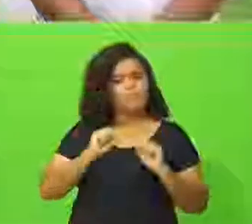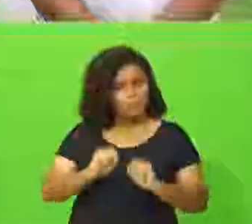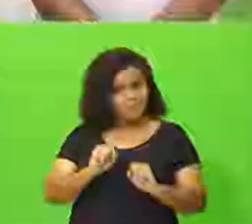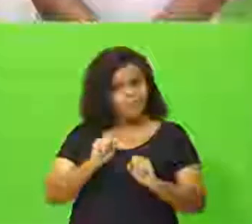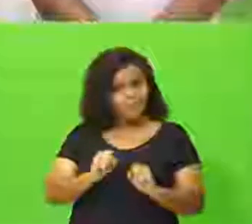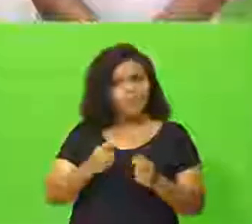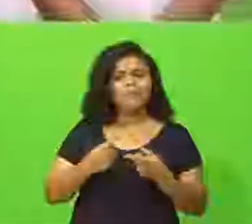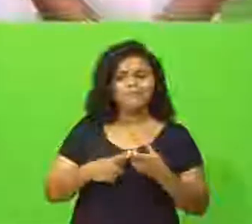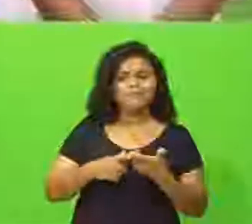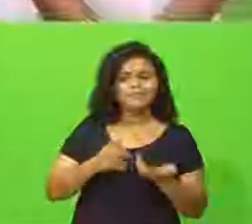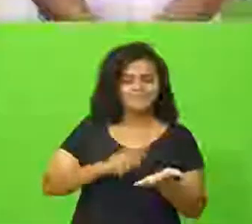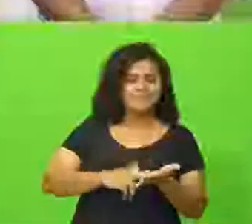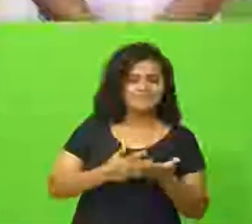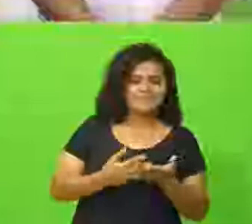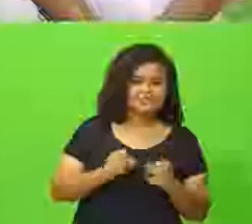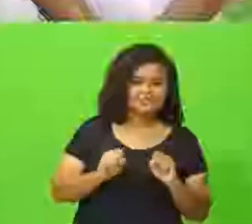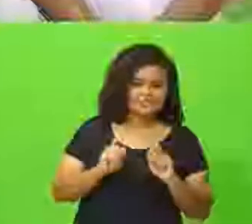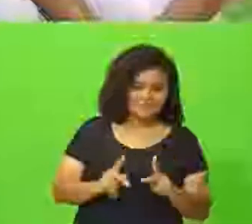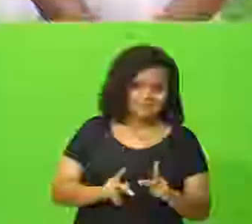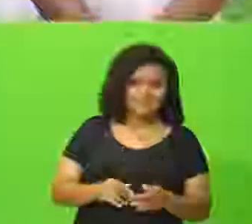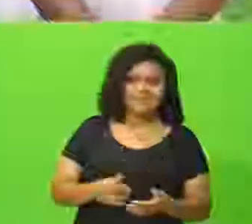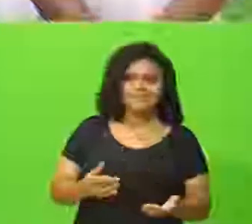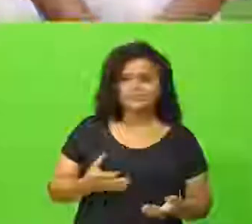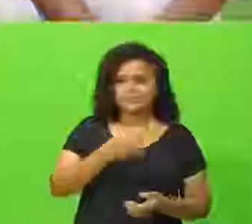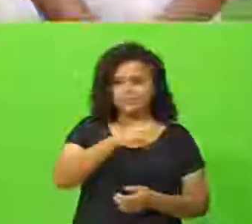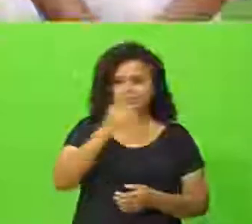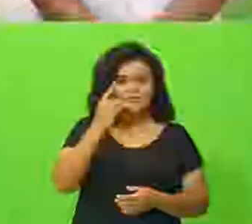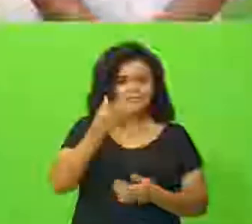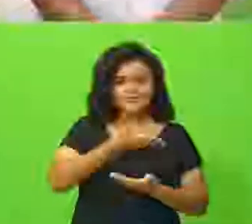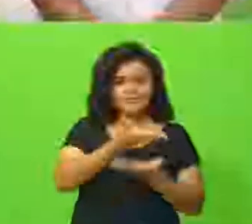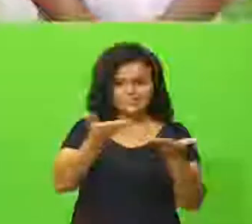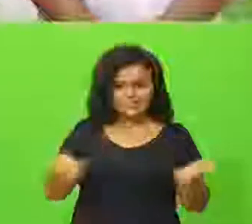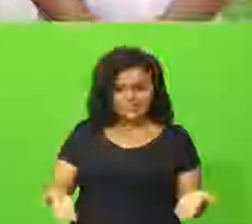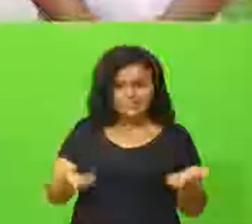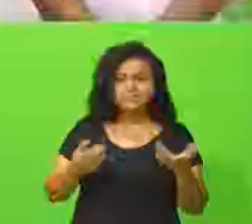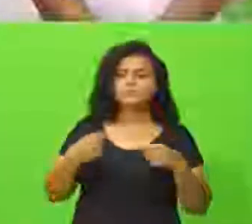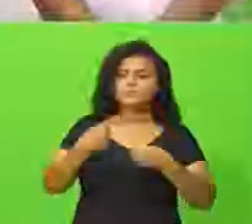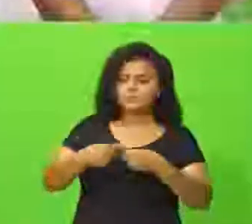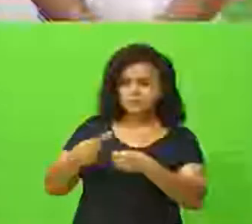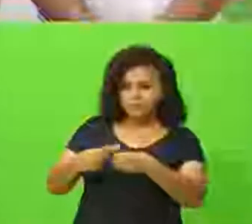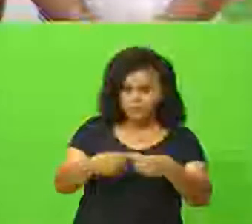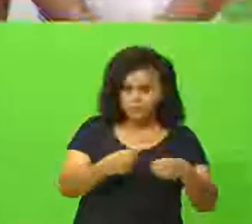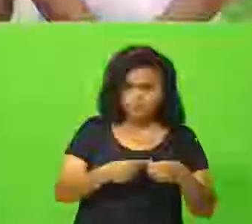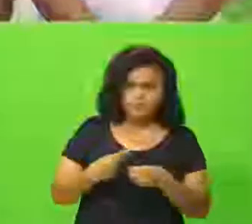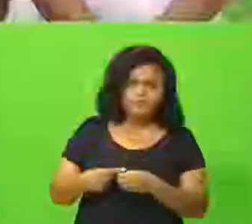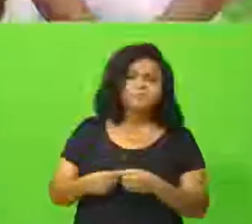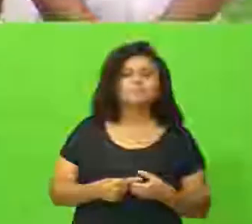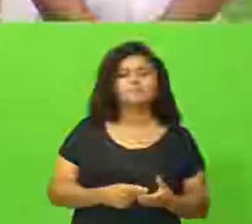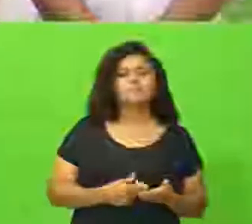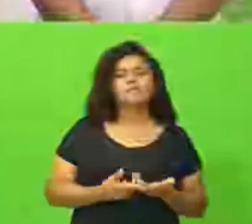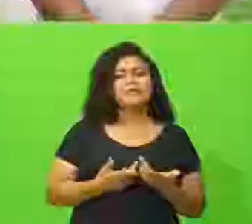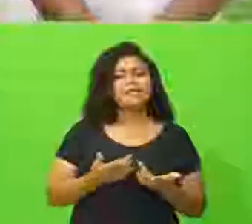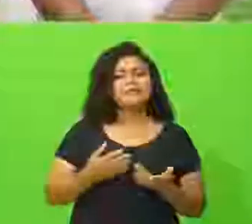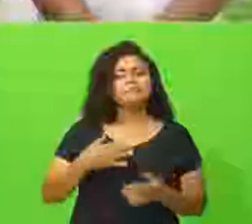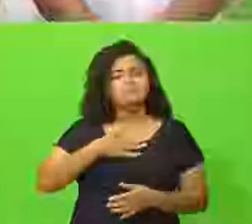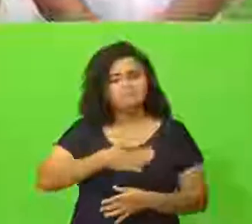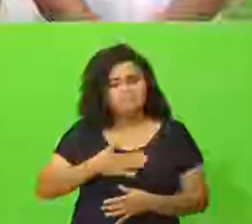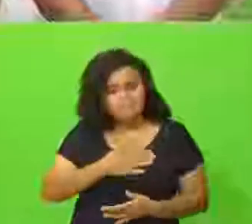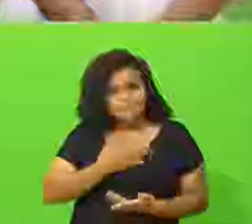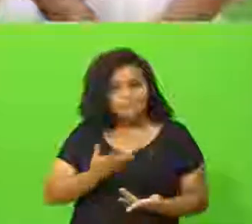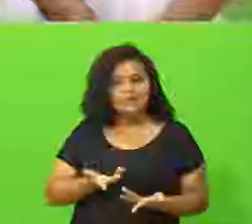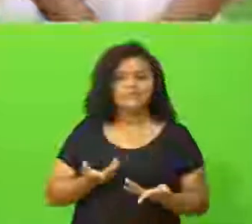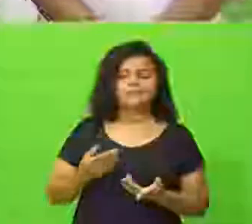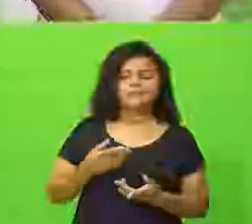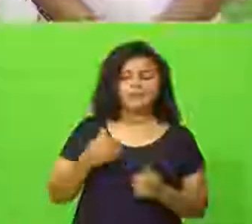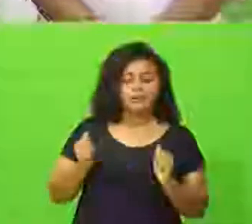Salermo, ela vai falar um pouquinho. Bom dia a todos, meu bom dia a todos os municípios, né? E é assim, com imenso prazer que estamos